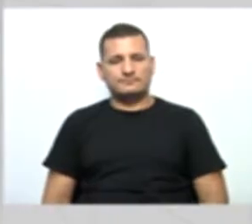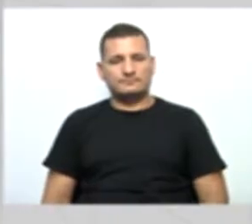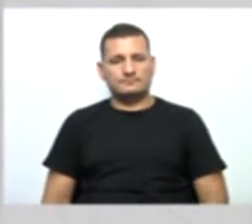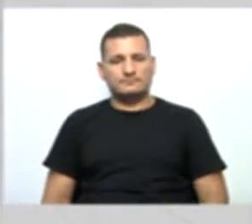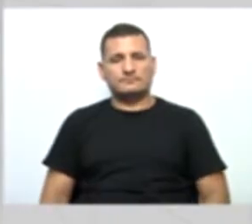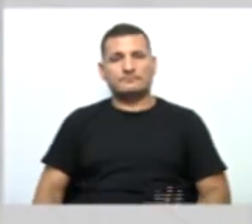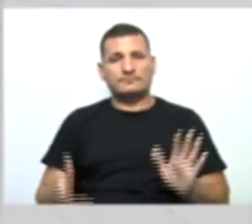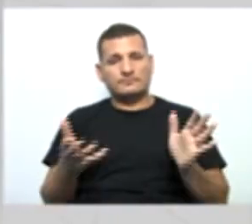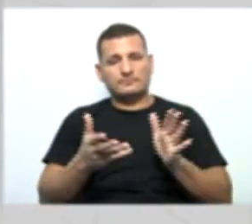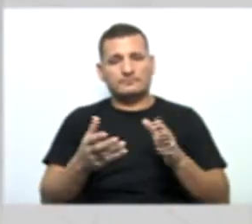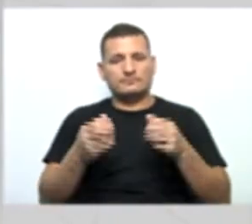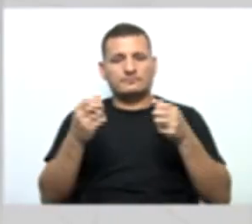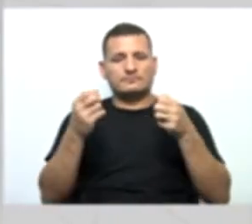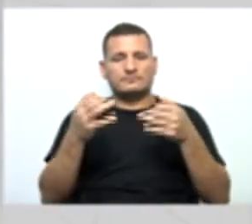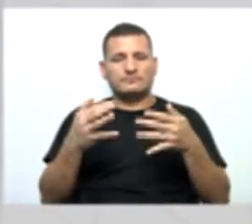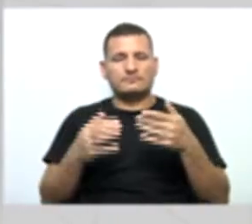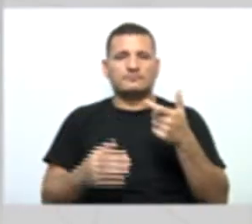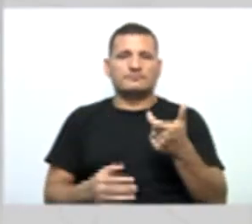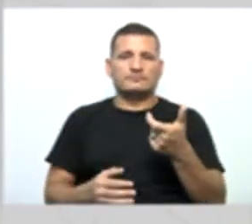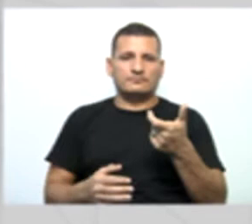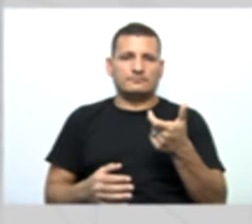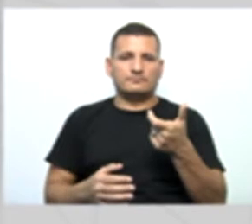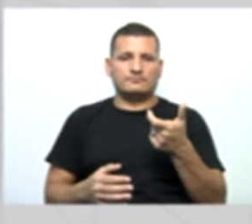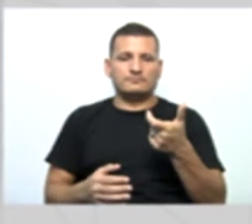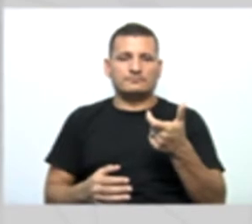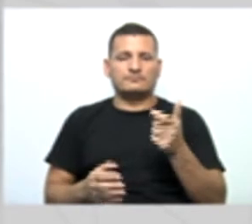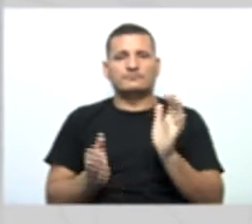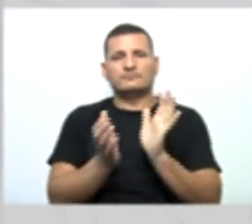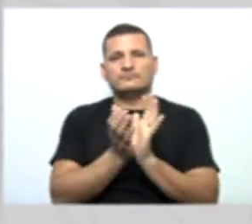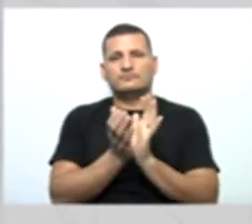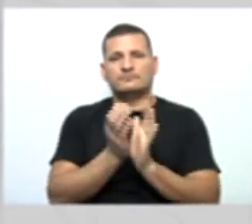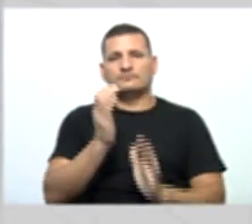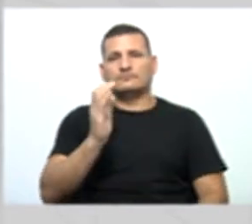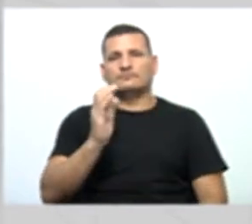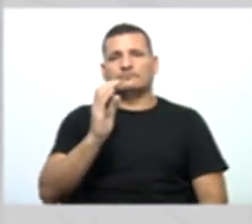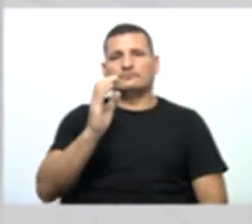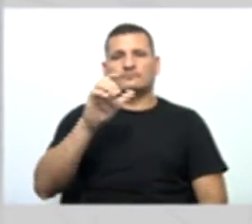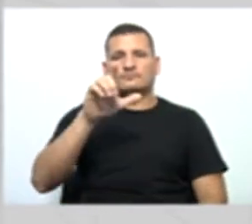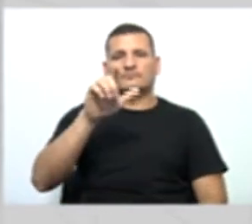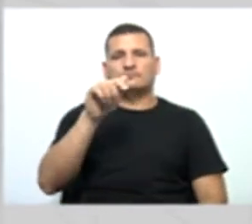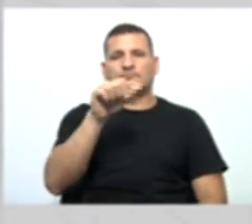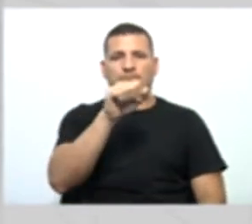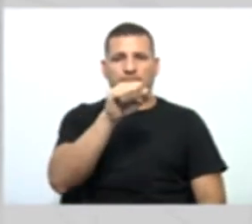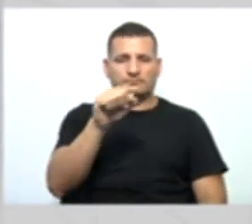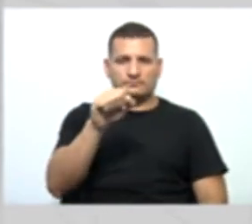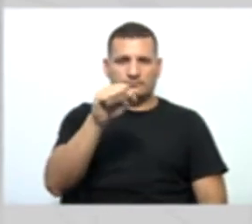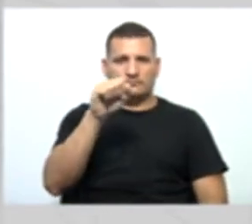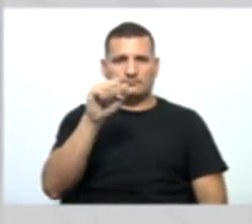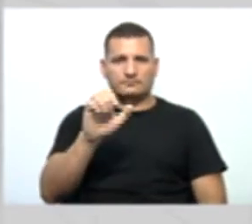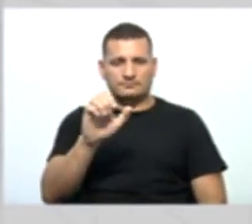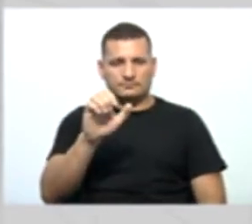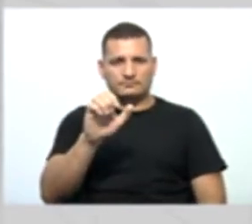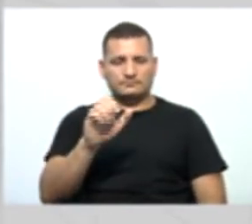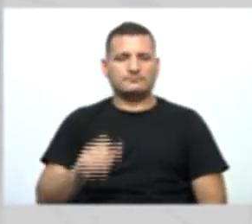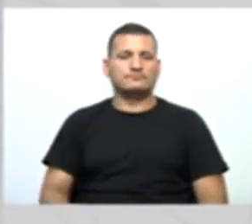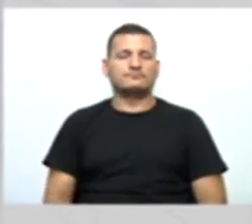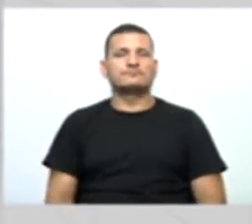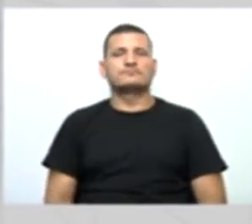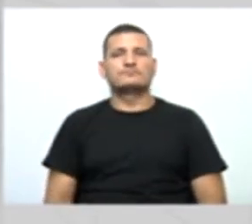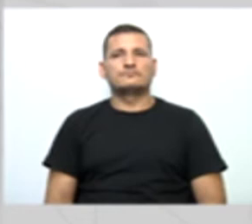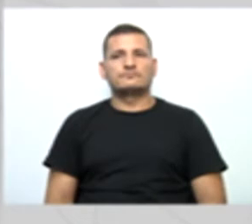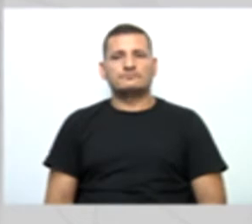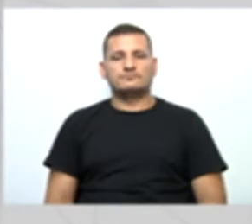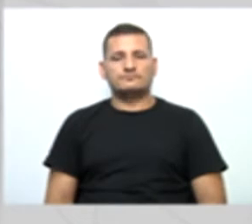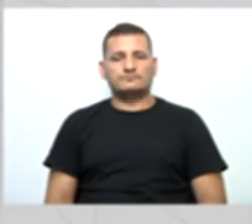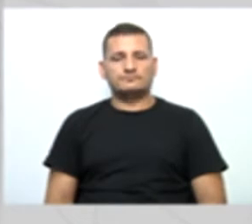Nós vamos falar agora aqui de um outro conceito importantíssimo na programação orientada a objeto. Nós vamos falar